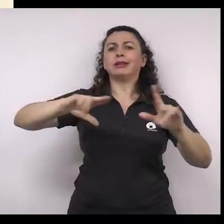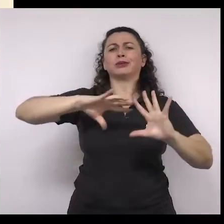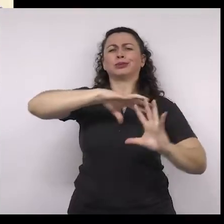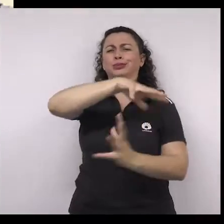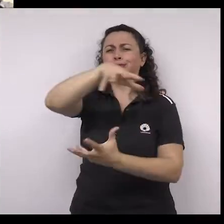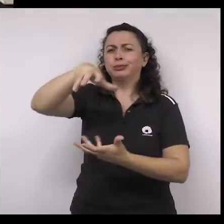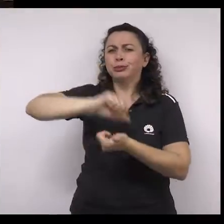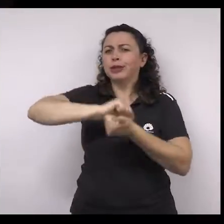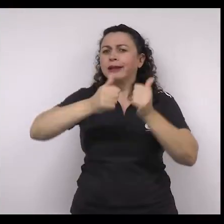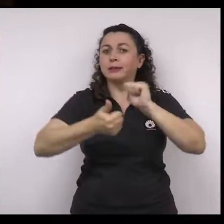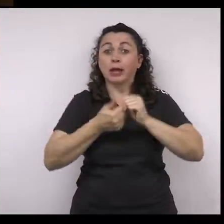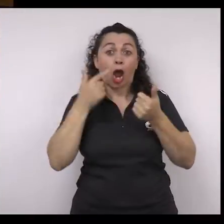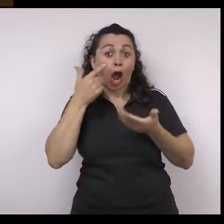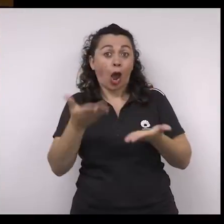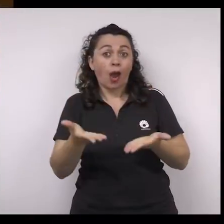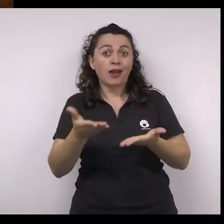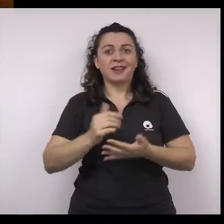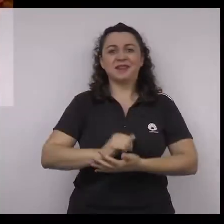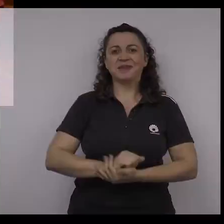de todo o mundo.